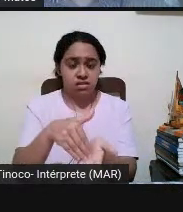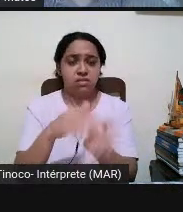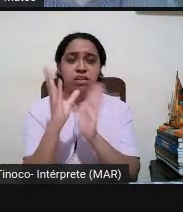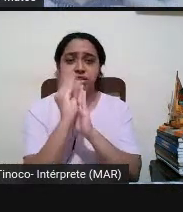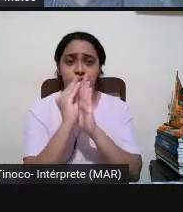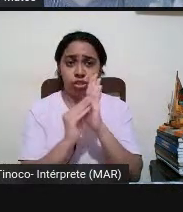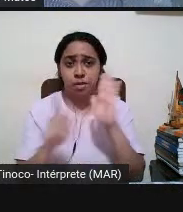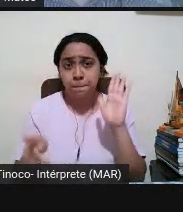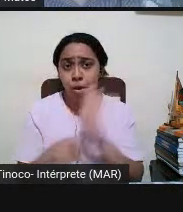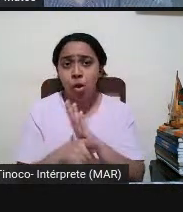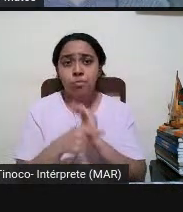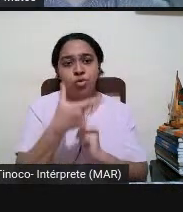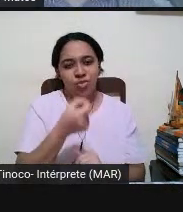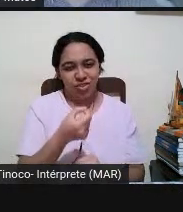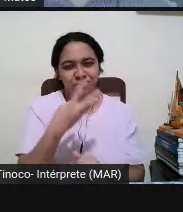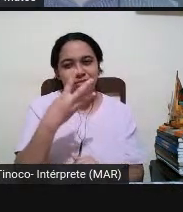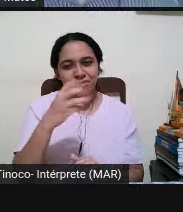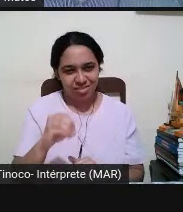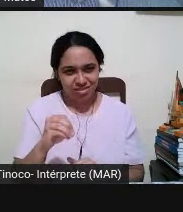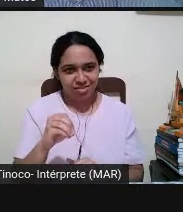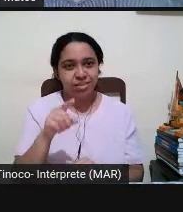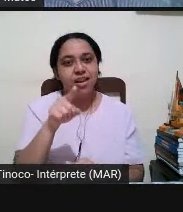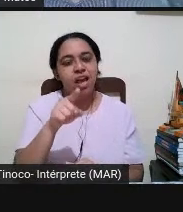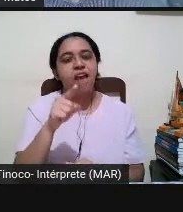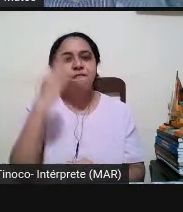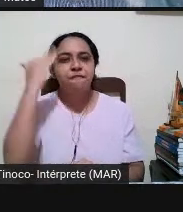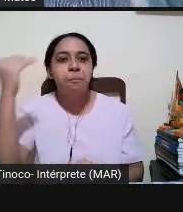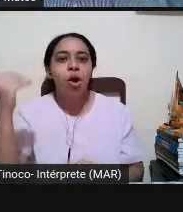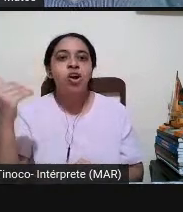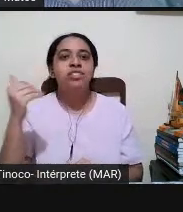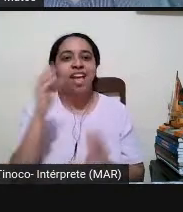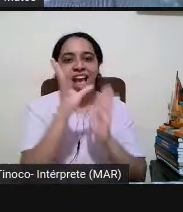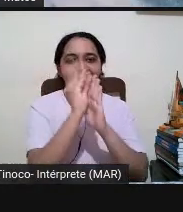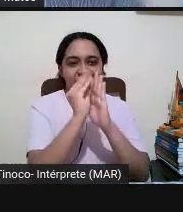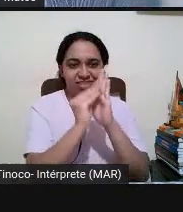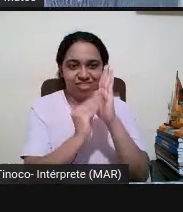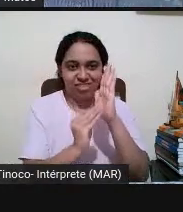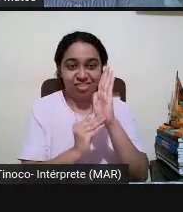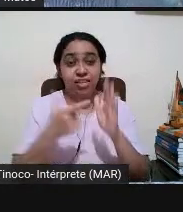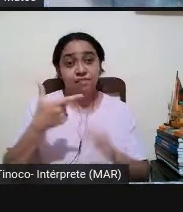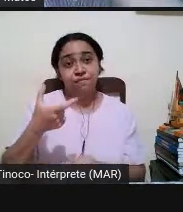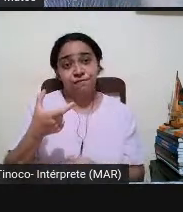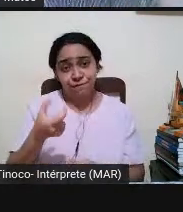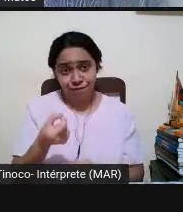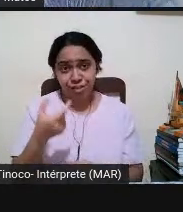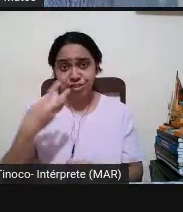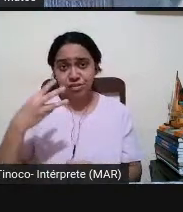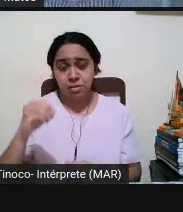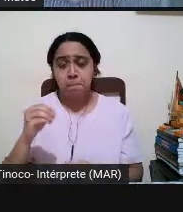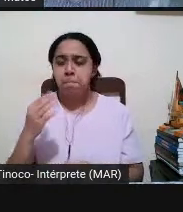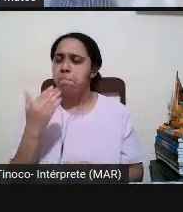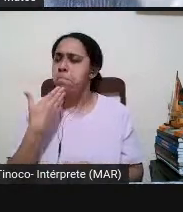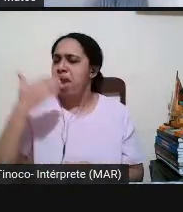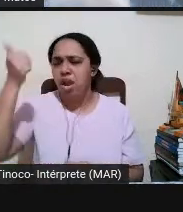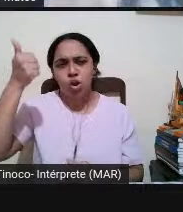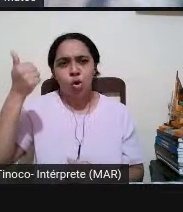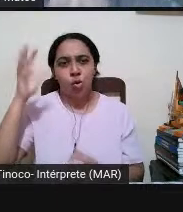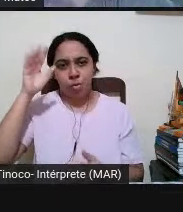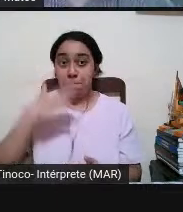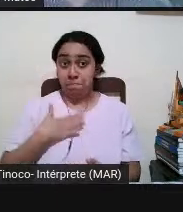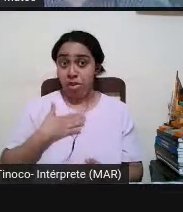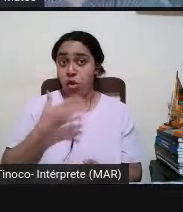agenda 2030 também chamada de agenda 2030 e esse é o que para mim Melhor em todo o